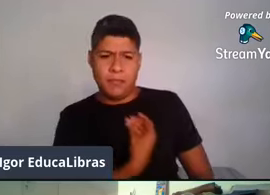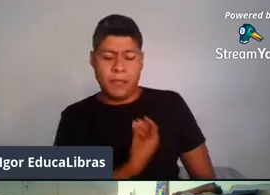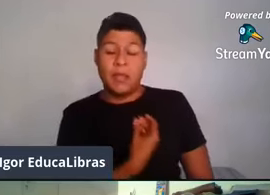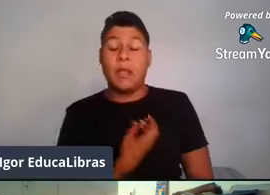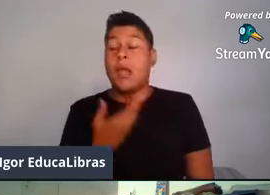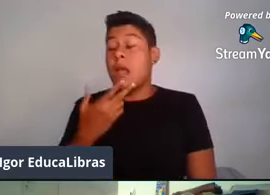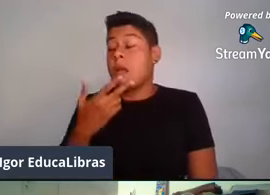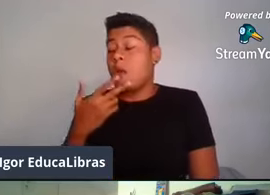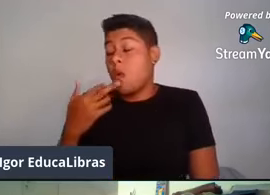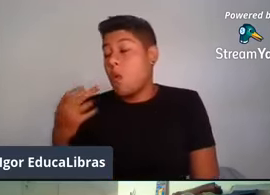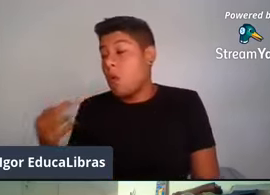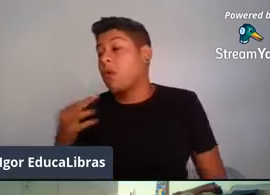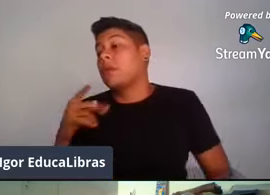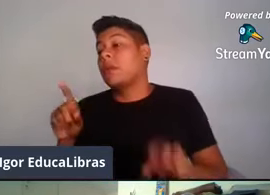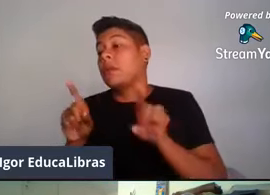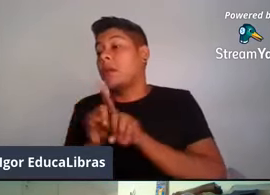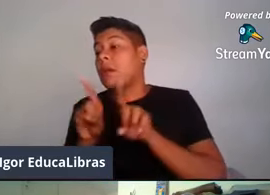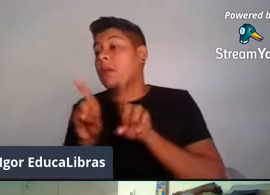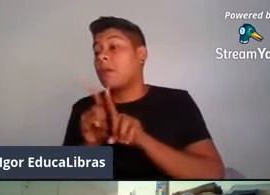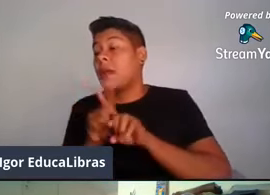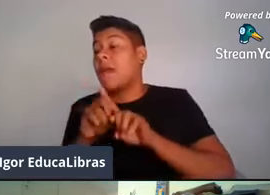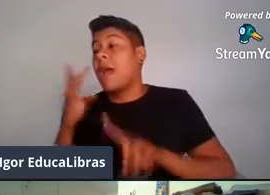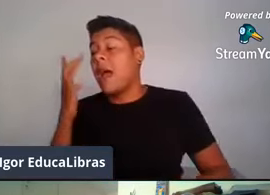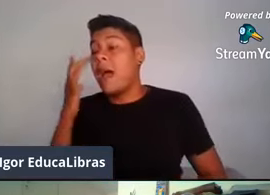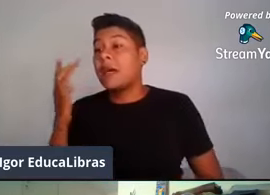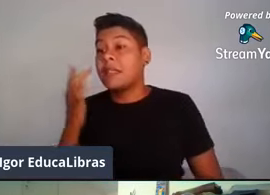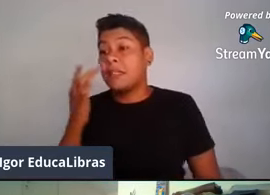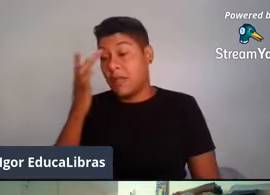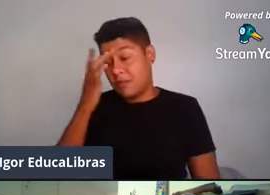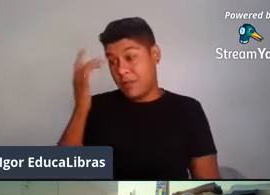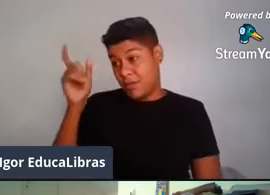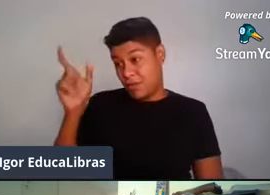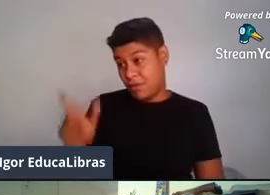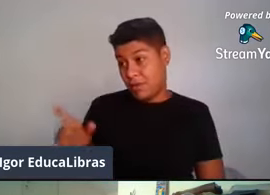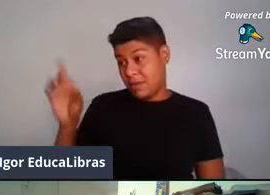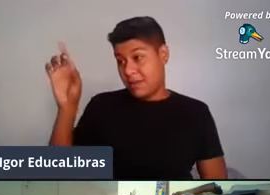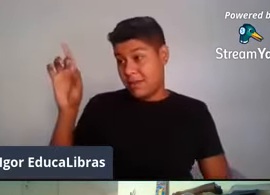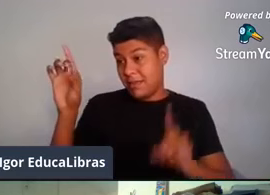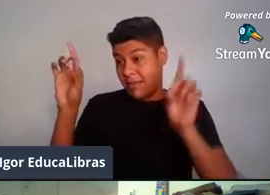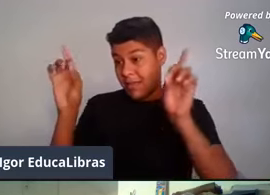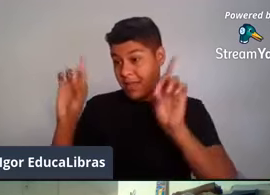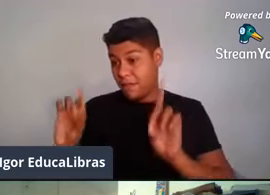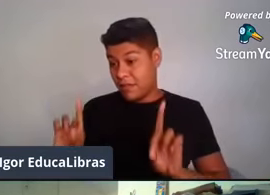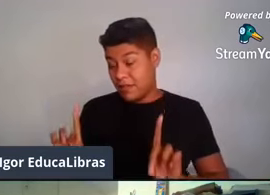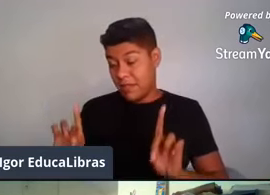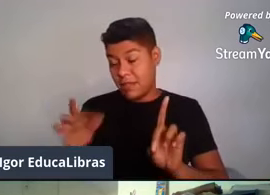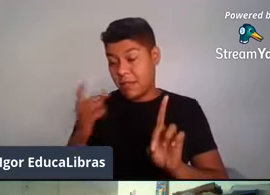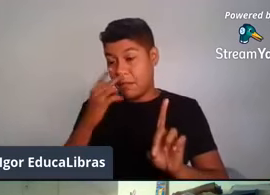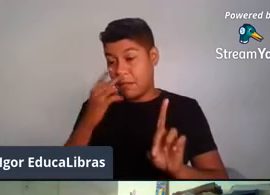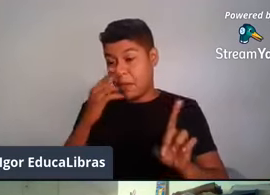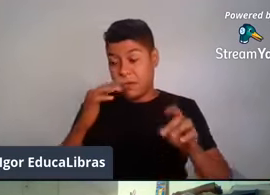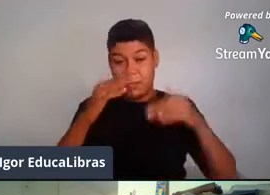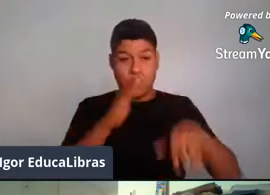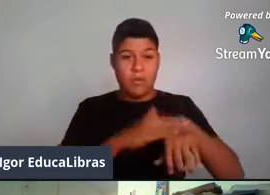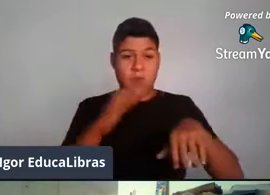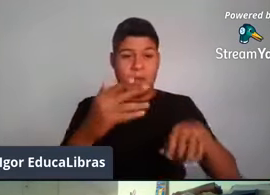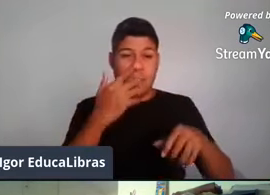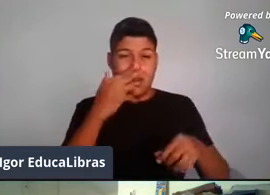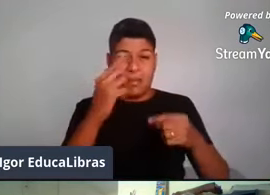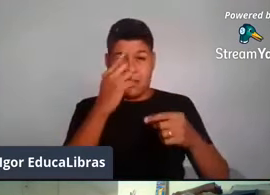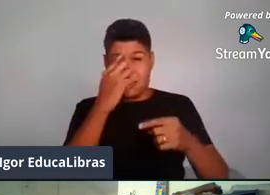coisa de achar que a pessoa com deficiência produz mais é um equívoco, né? E